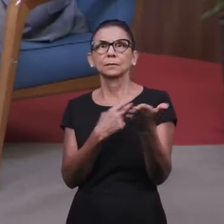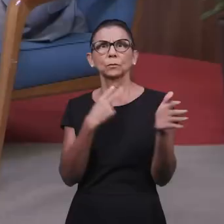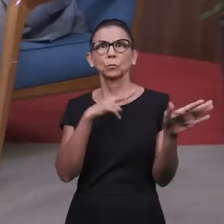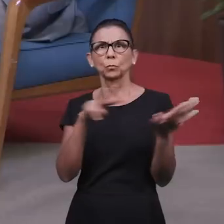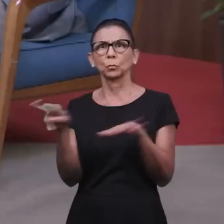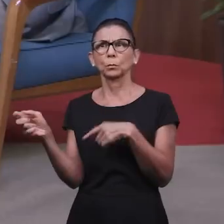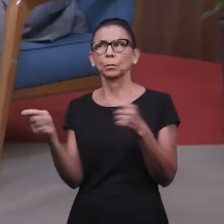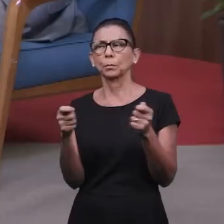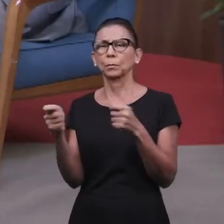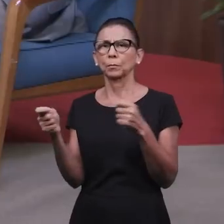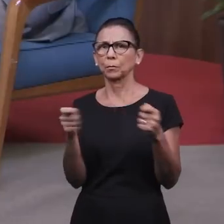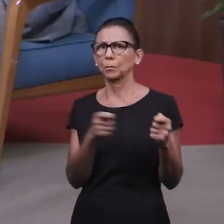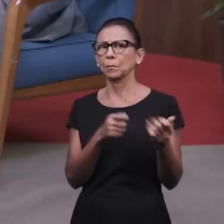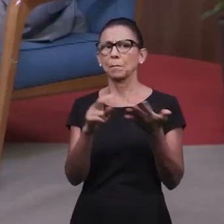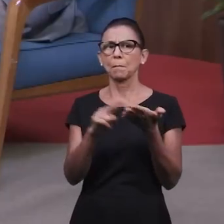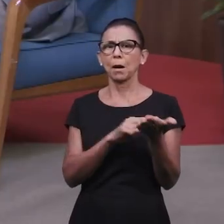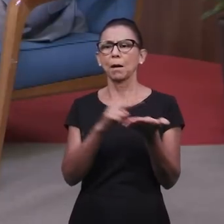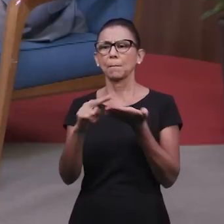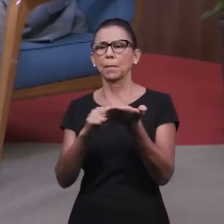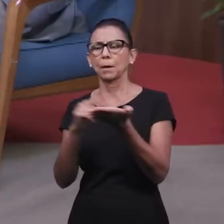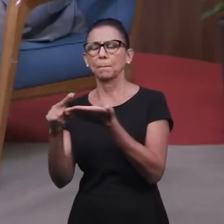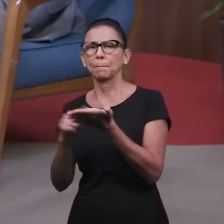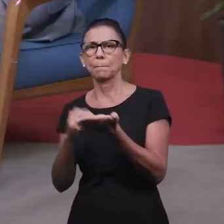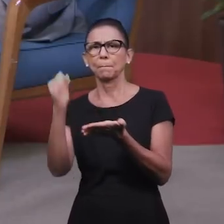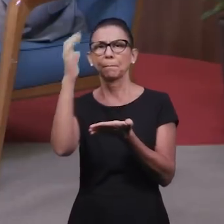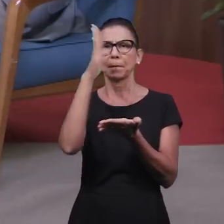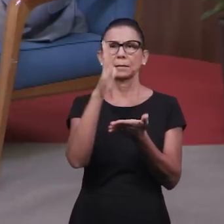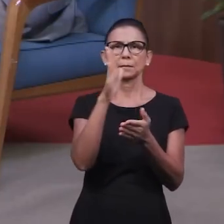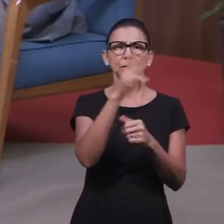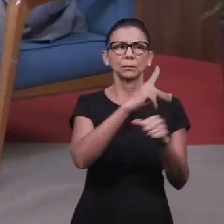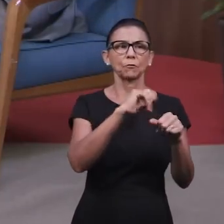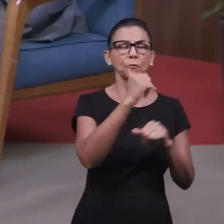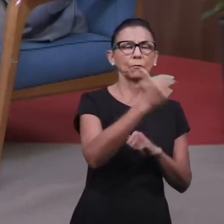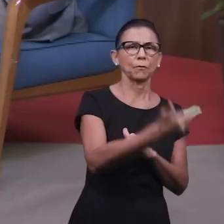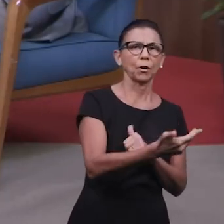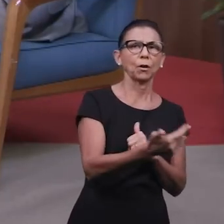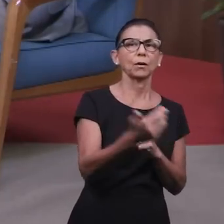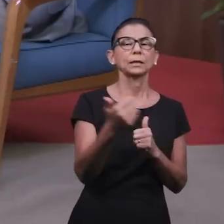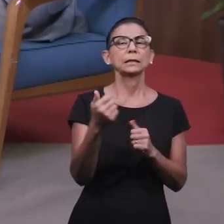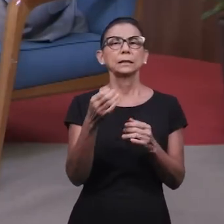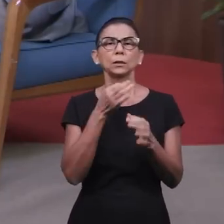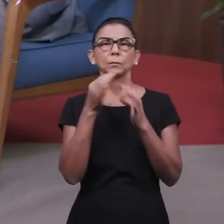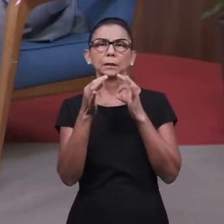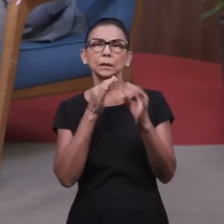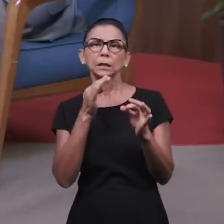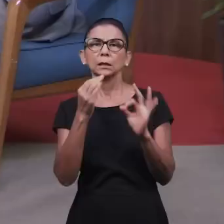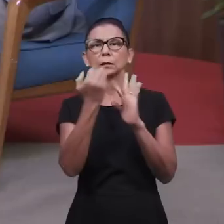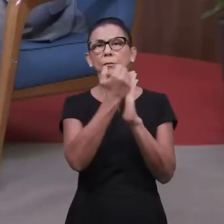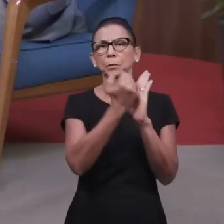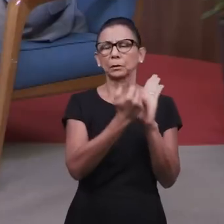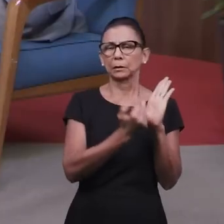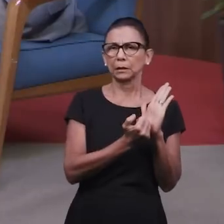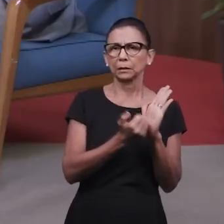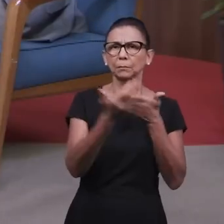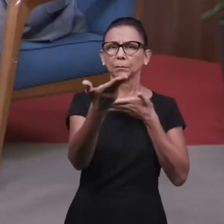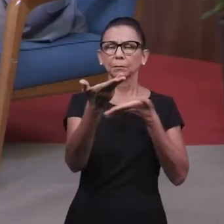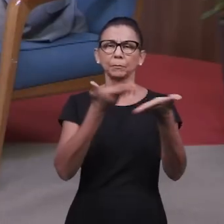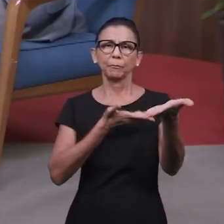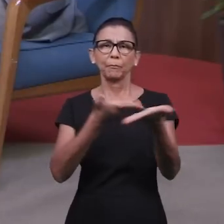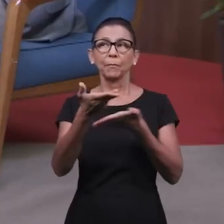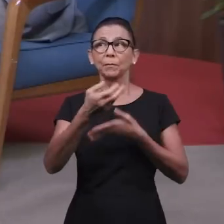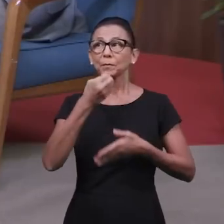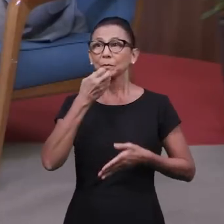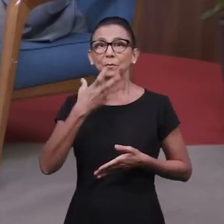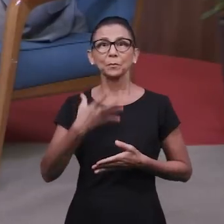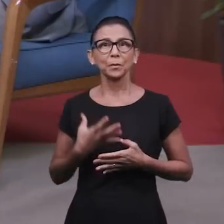nós recebemos mensagens do Brasil, do exterior, falando sobre o programa, irmãos que interagem conosco. Isso é bom para